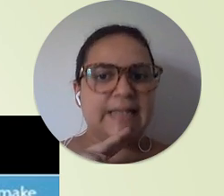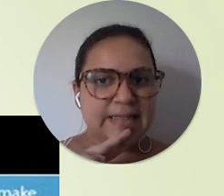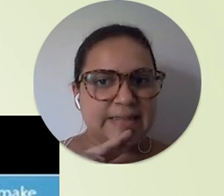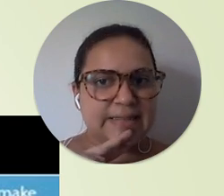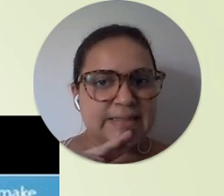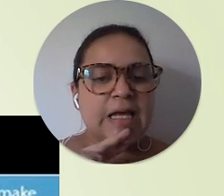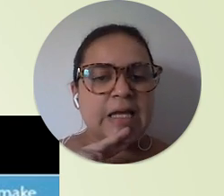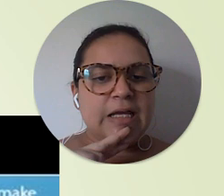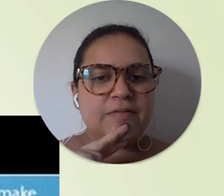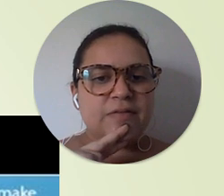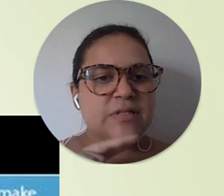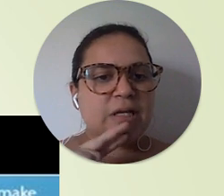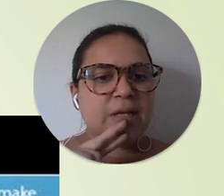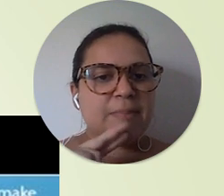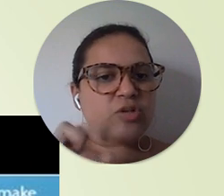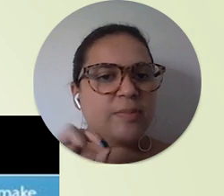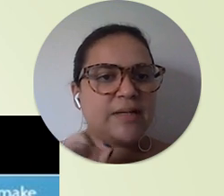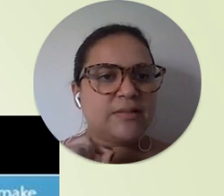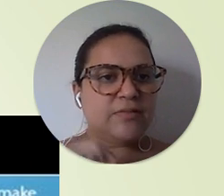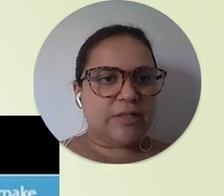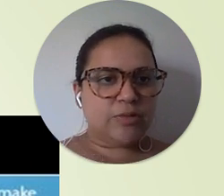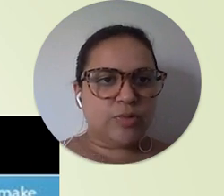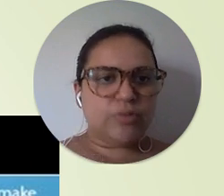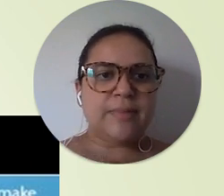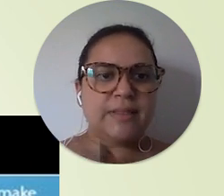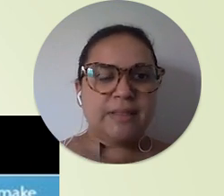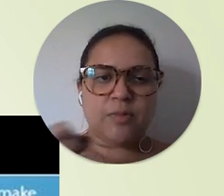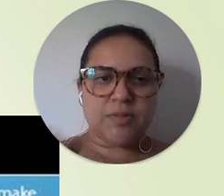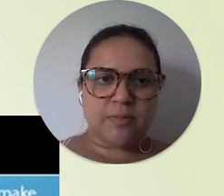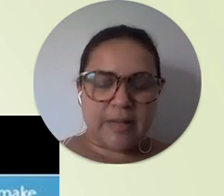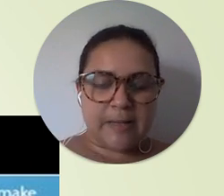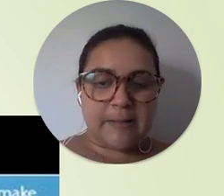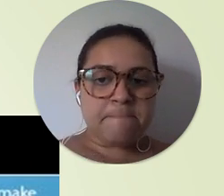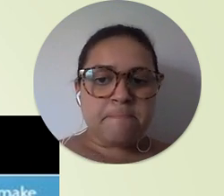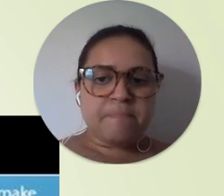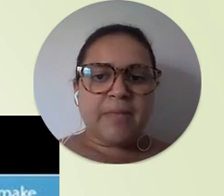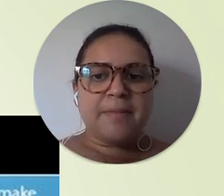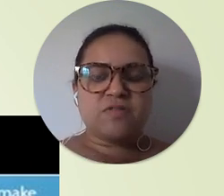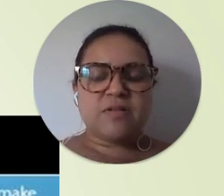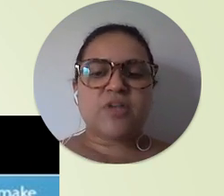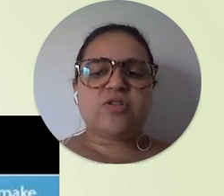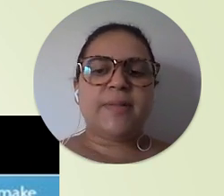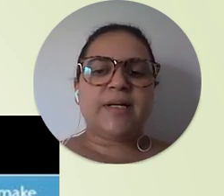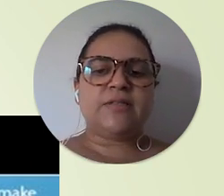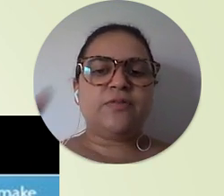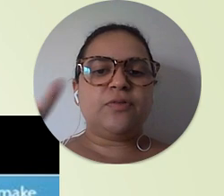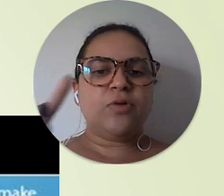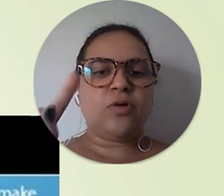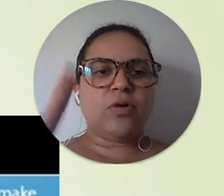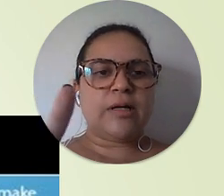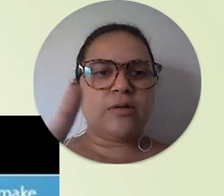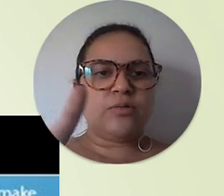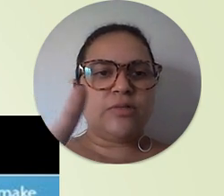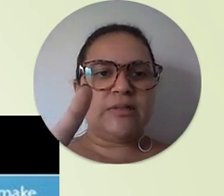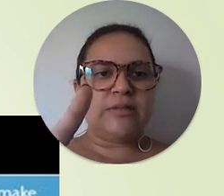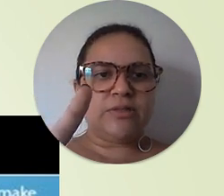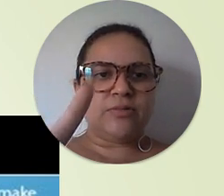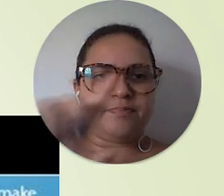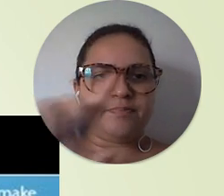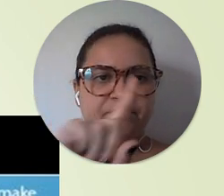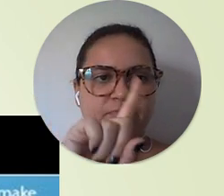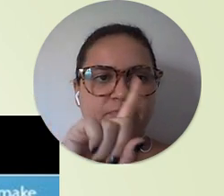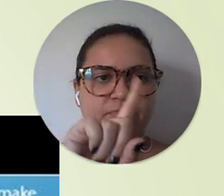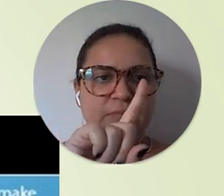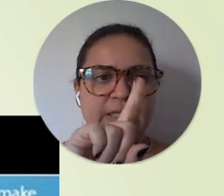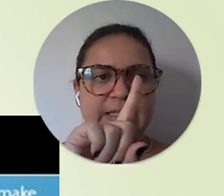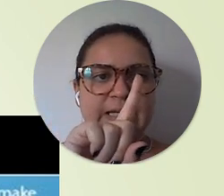Heart Rate. Você baixa o aplicativo gratuito, também tem a opção paga, mas você baixa o aplicativo, coloca o